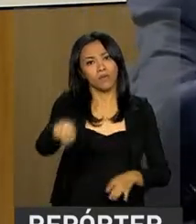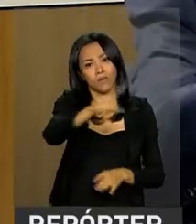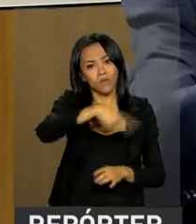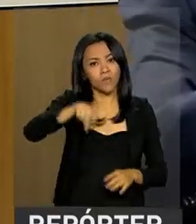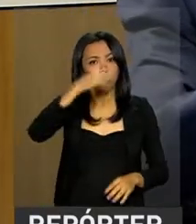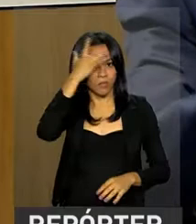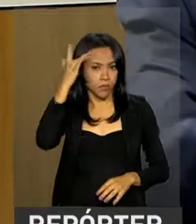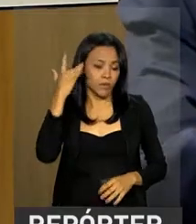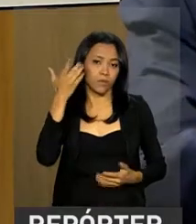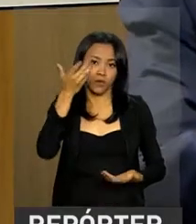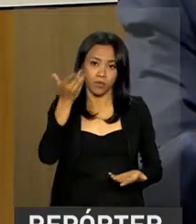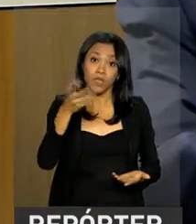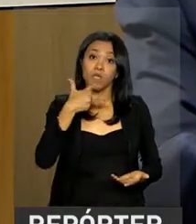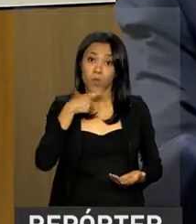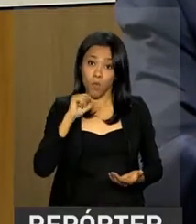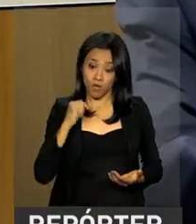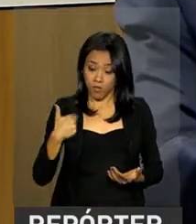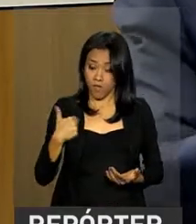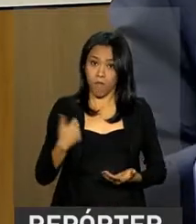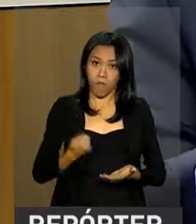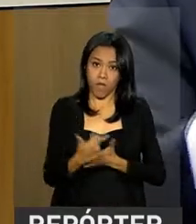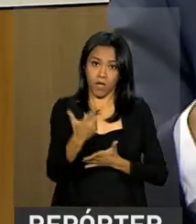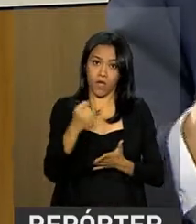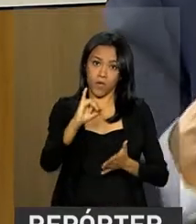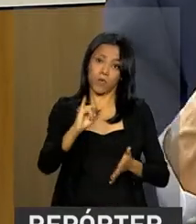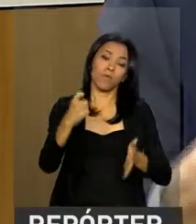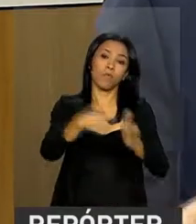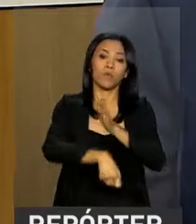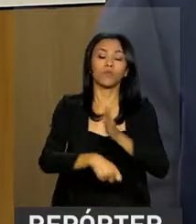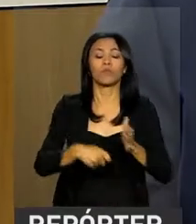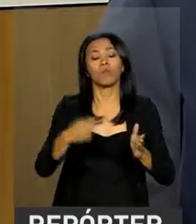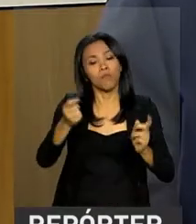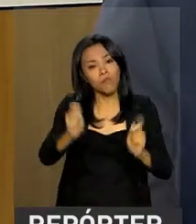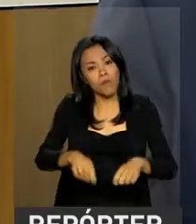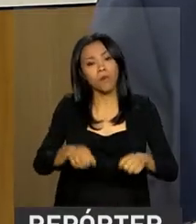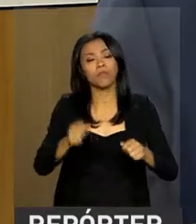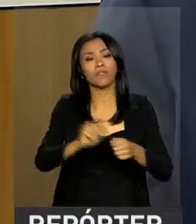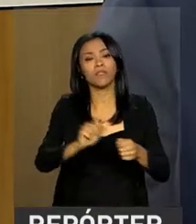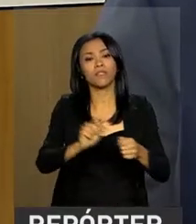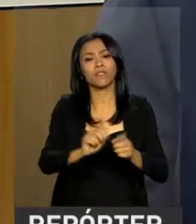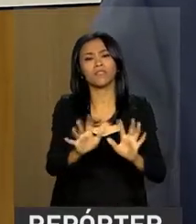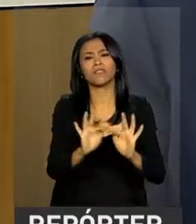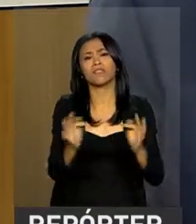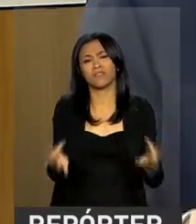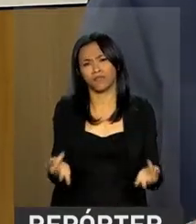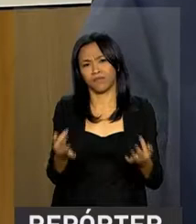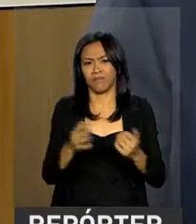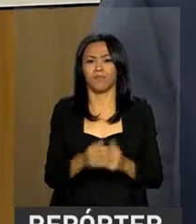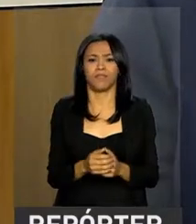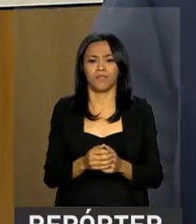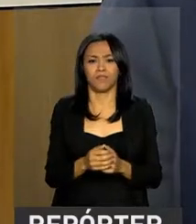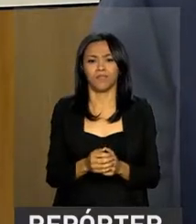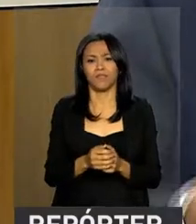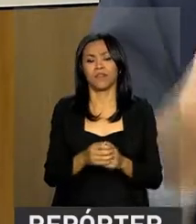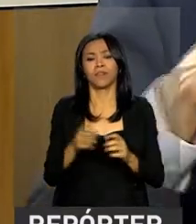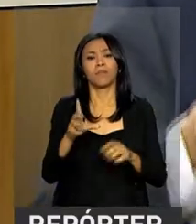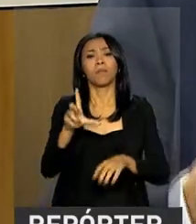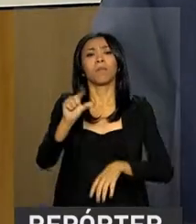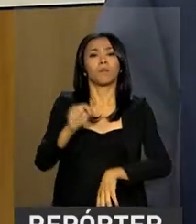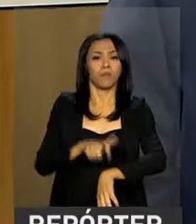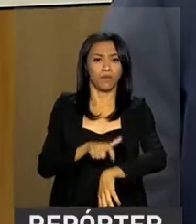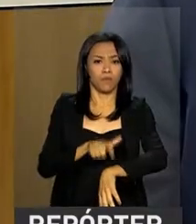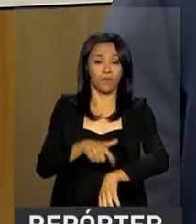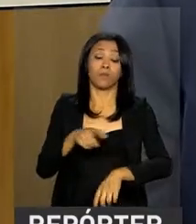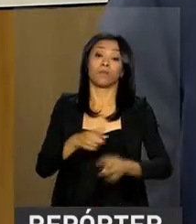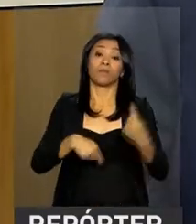você quando fui pagar seu imposto é possa fazer isso de uma maneira mais simples e tomam menos tempo e as